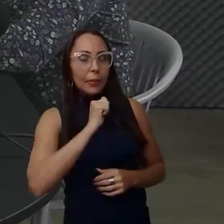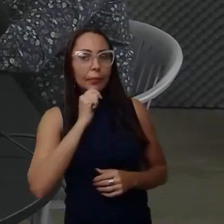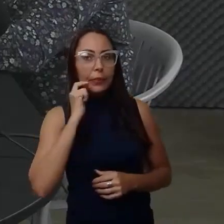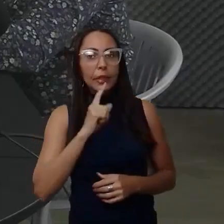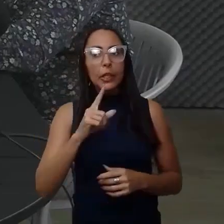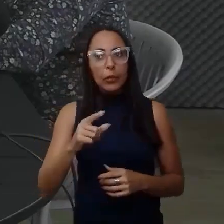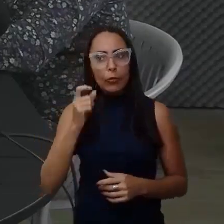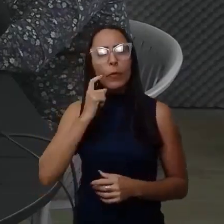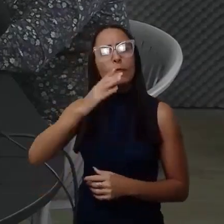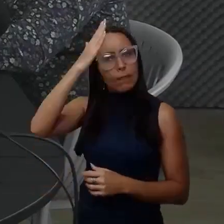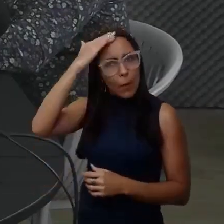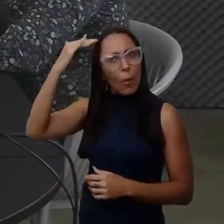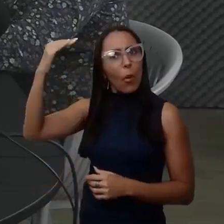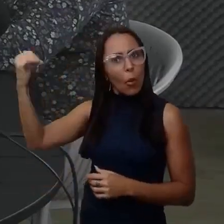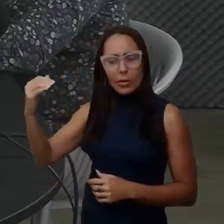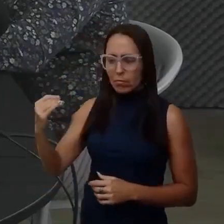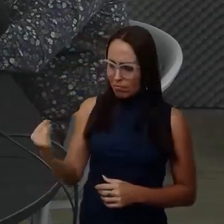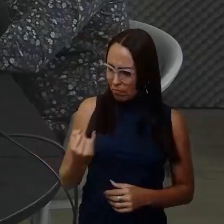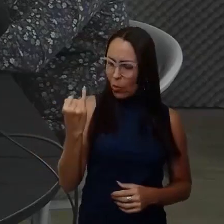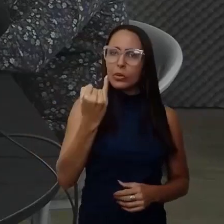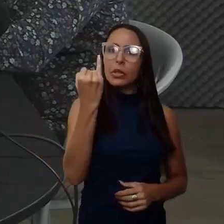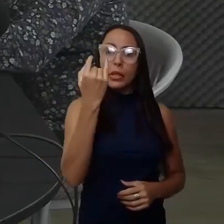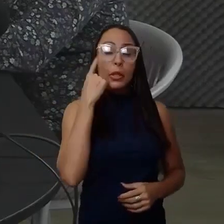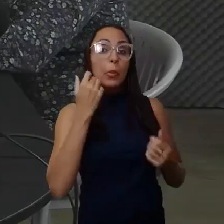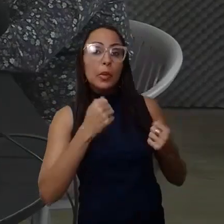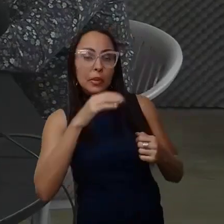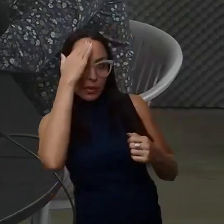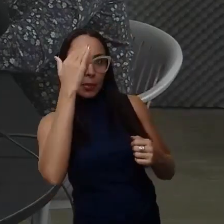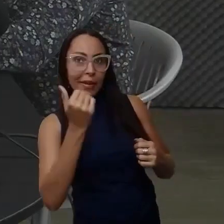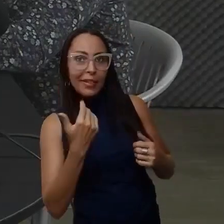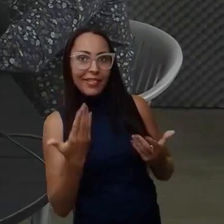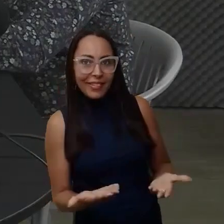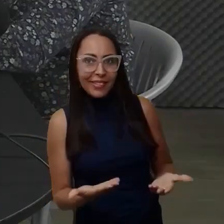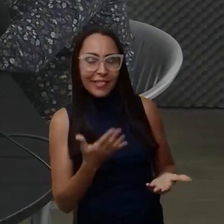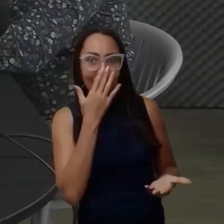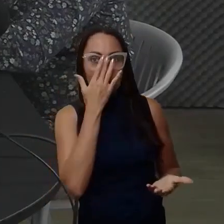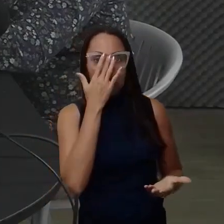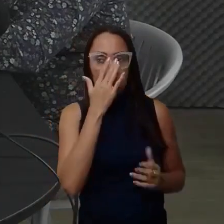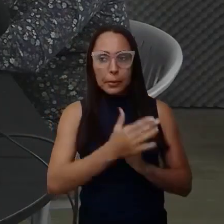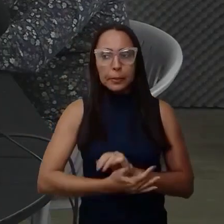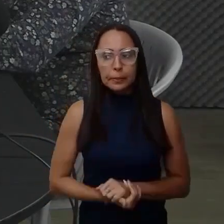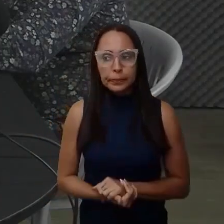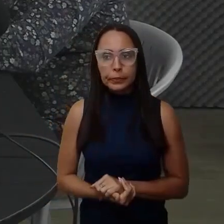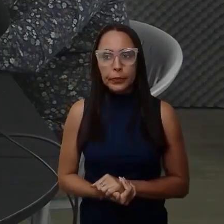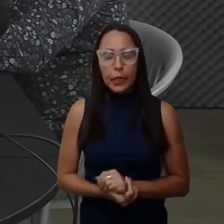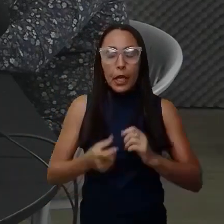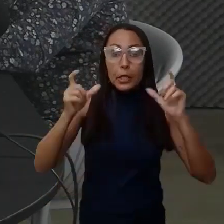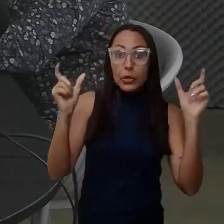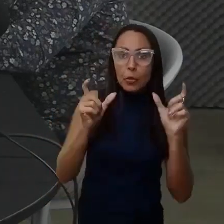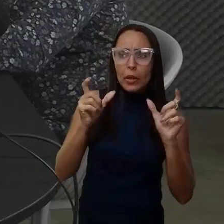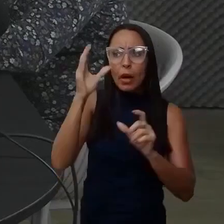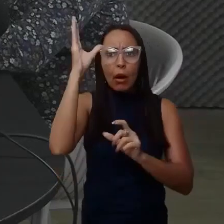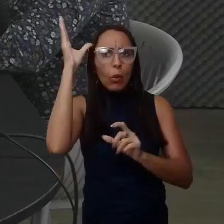muito grandiosa, que foi importante, que eu preciso saber, né? E despertar a